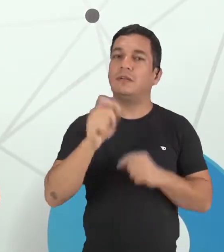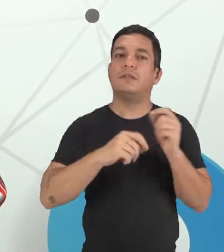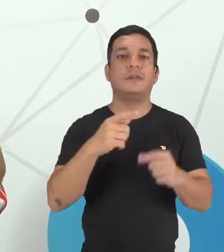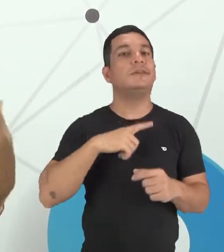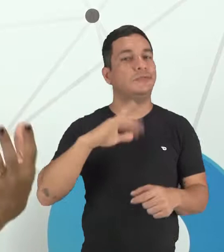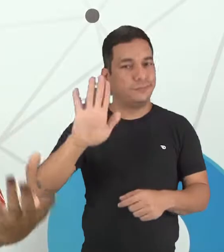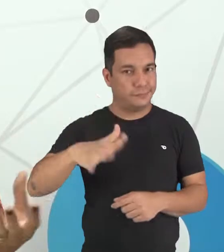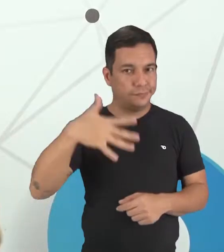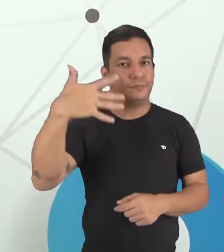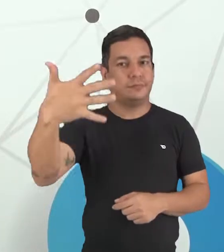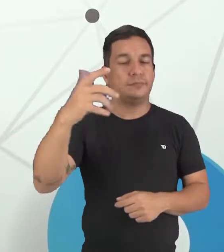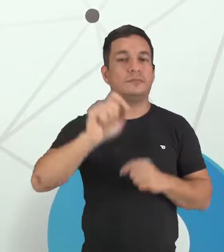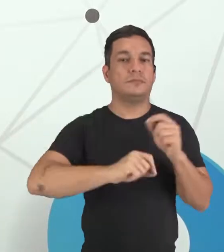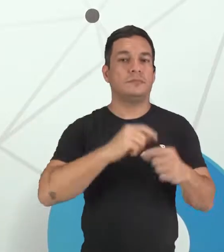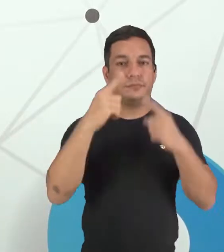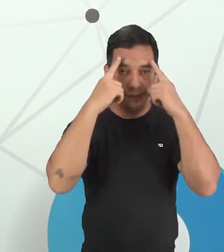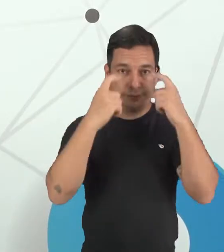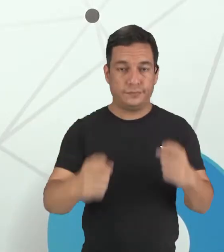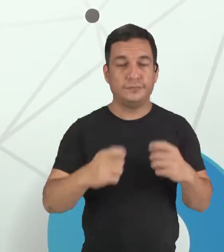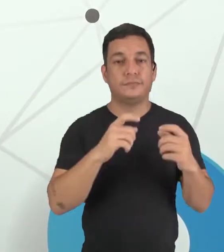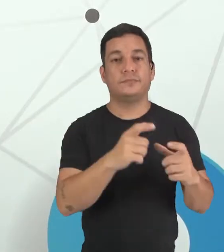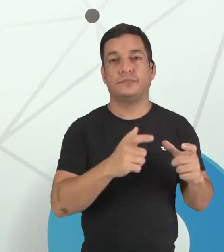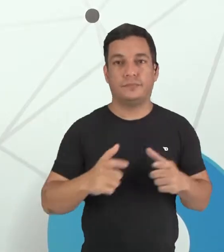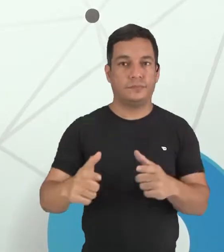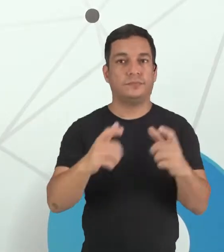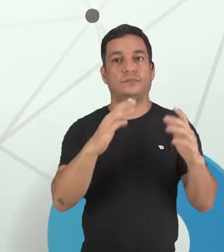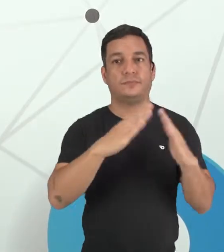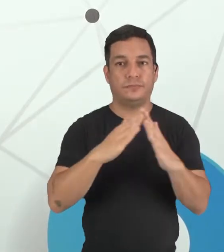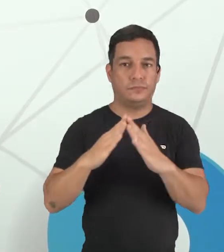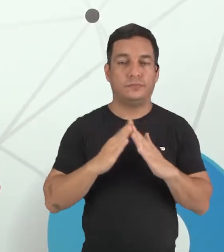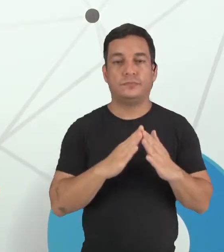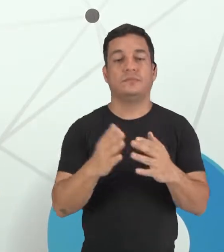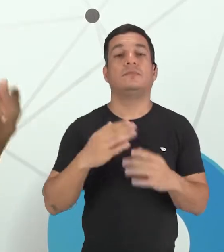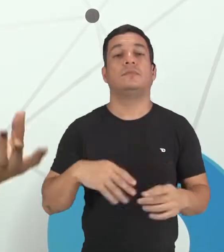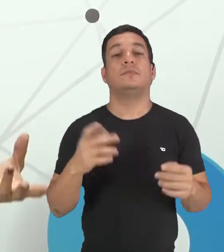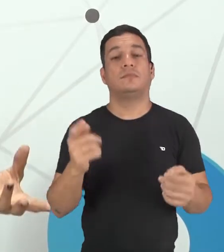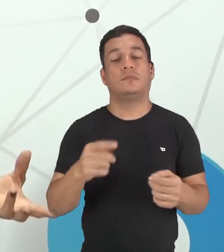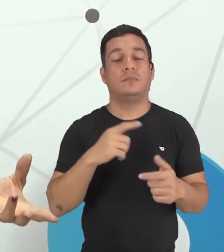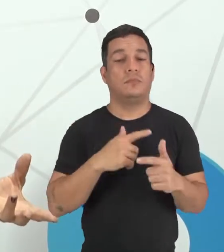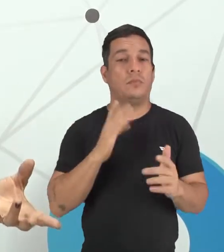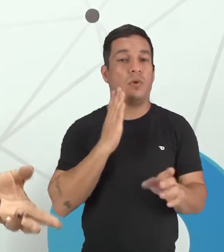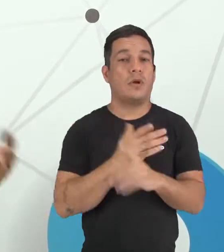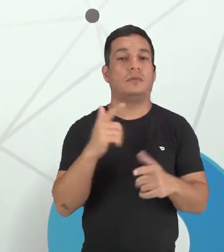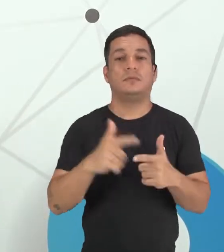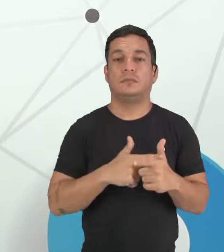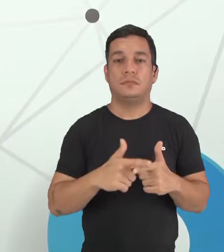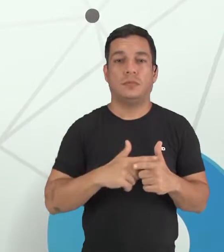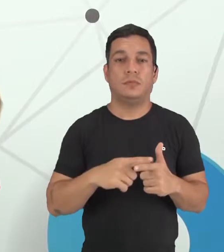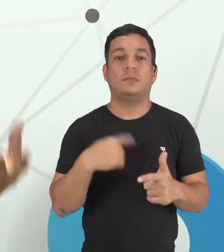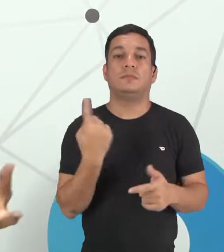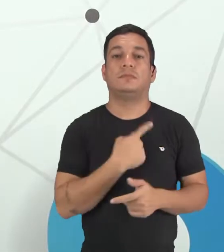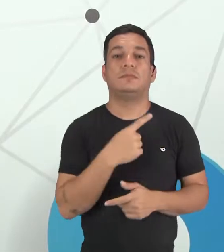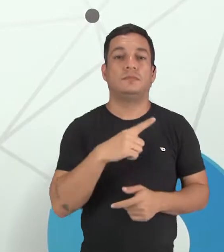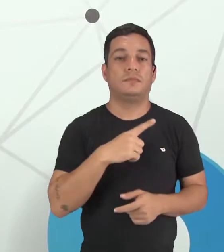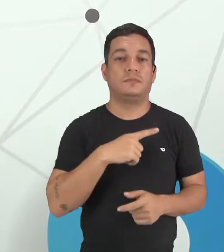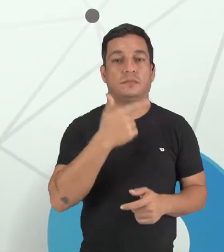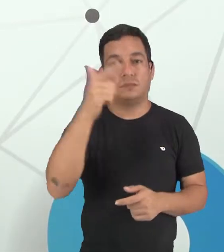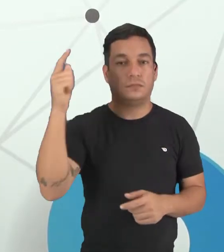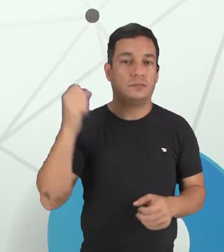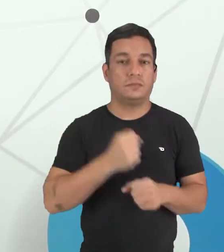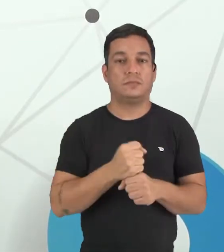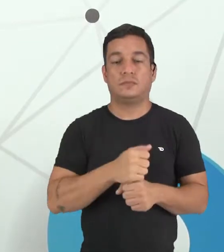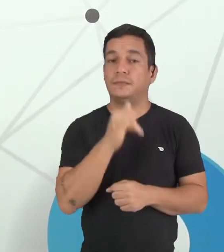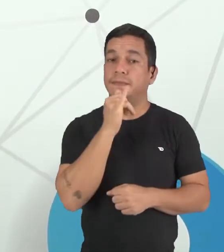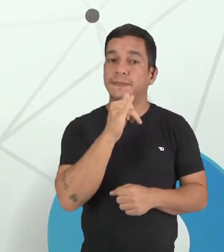assim, exponencial de violência doméstica, com relação a alguns problemas semelhantes que nós tivemos em